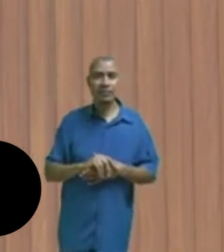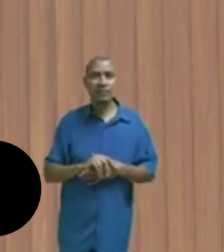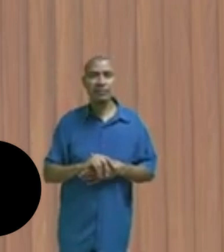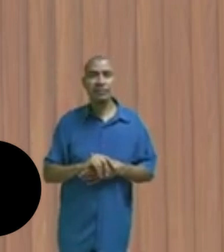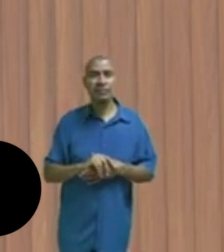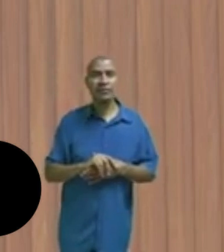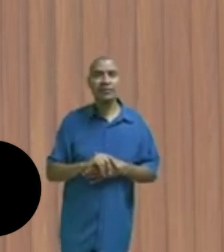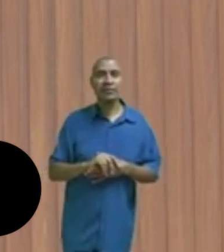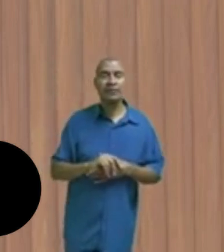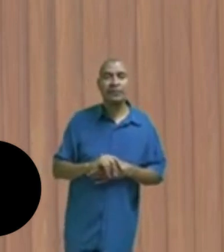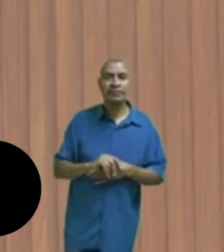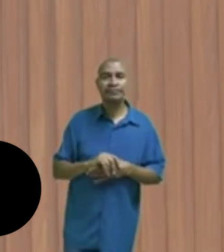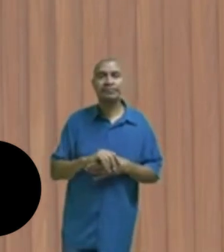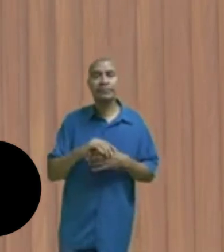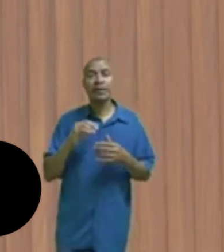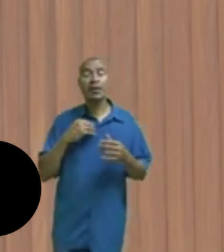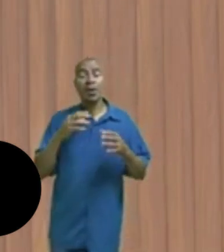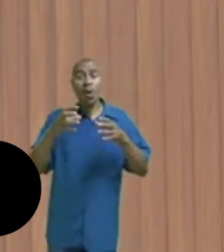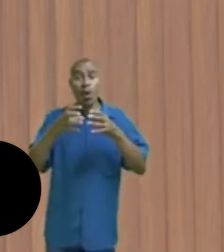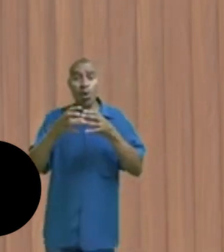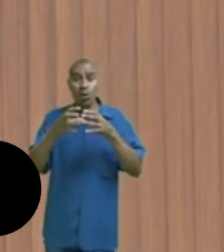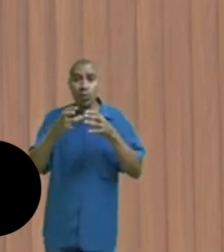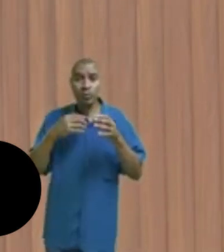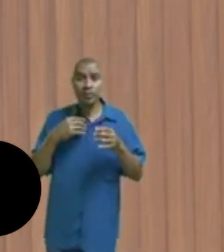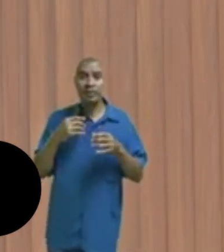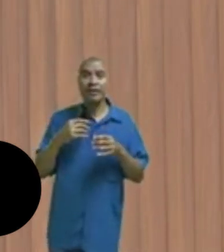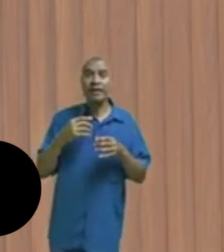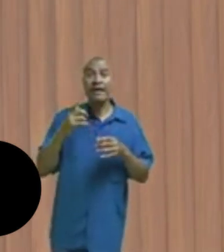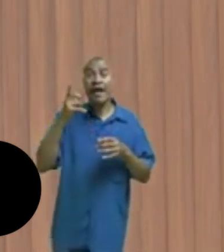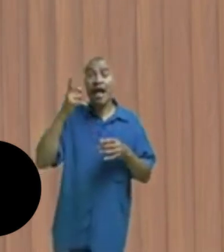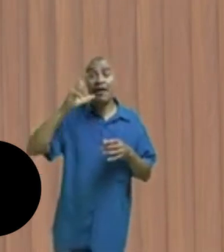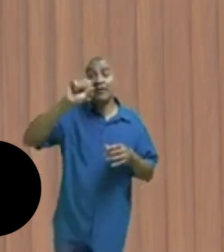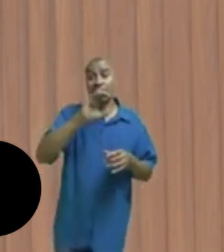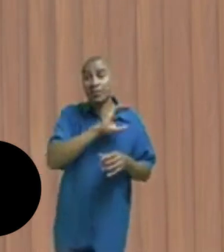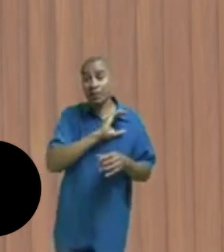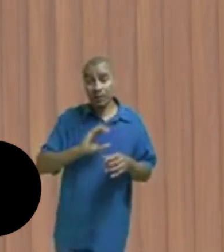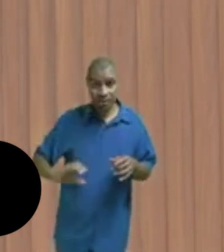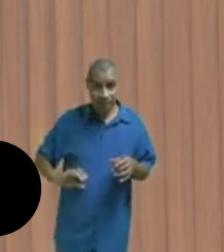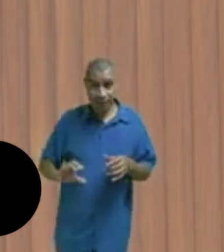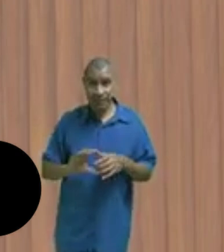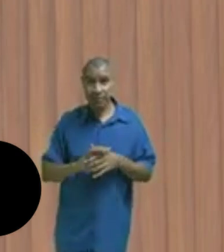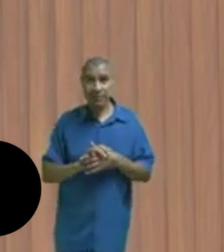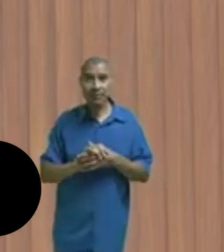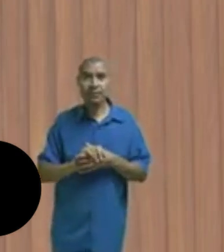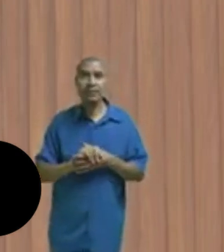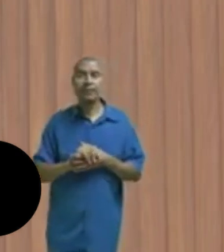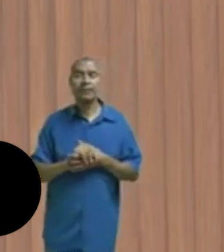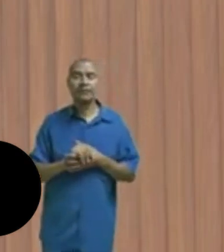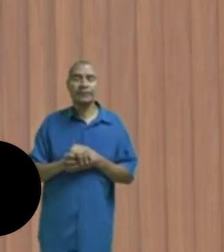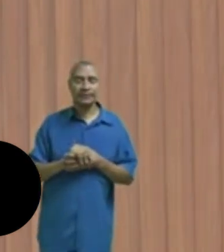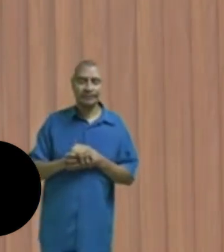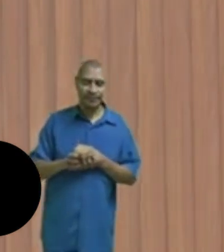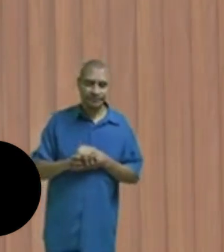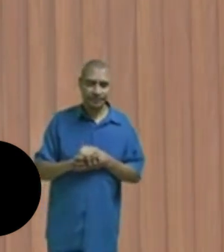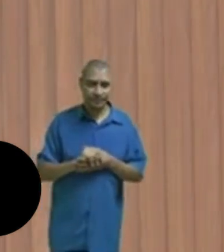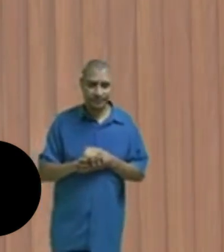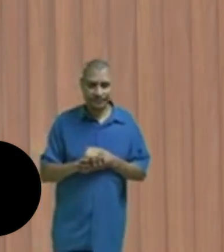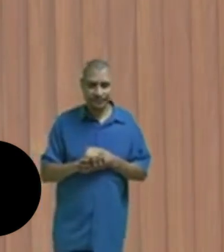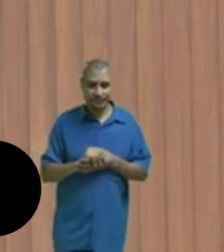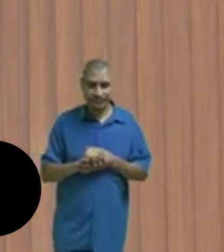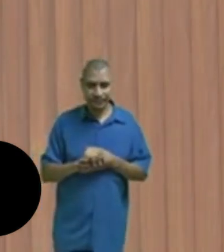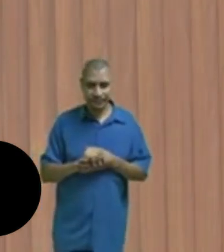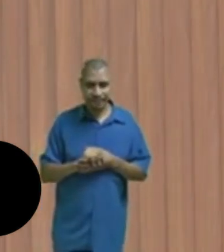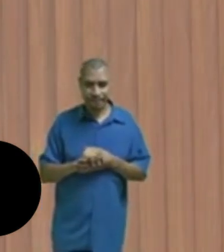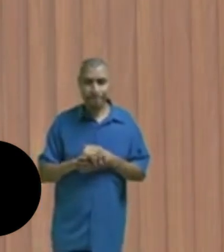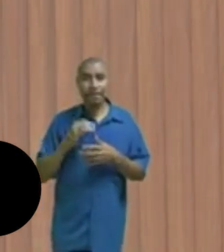Na época que o Vencedores por Cristo ainda era composto por um grupo de missionários americanos, ainda gravava música com sotaque americano, né? Música